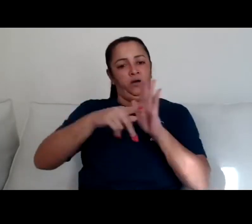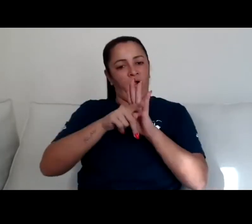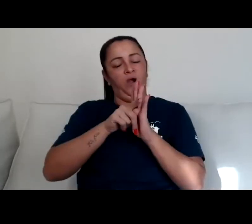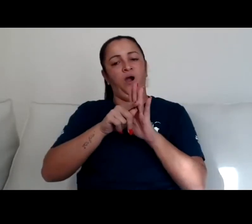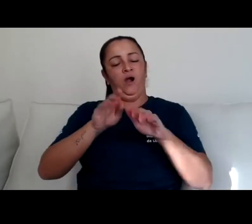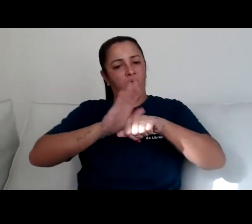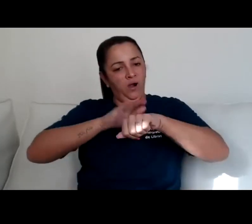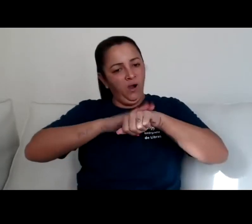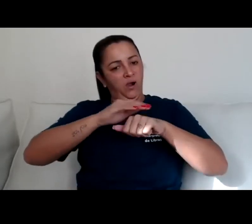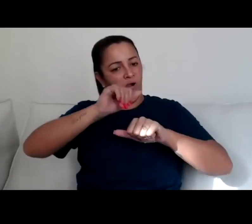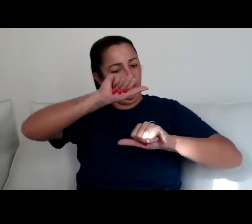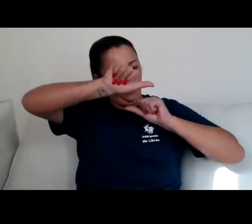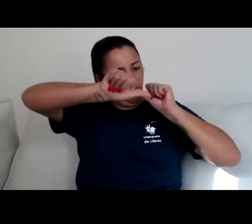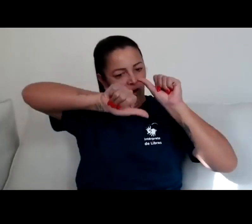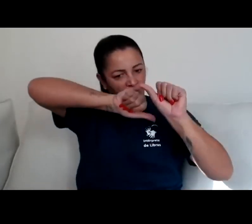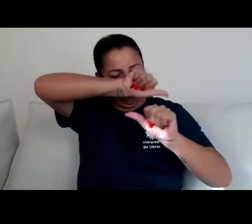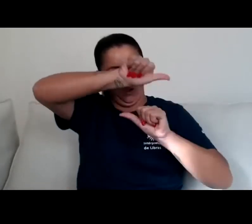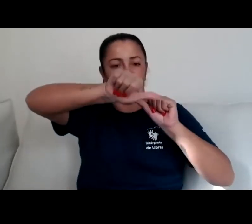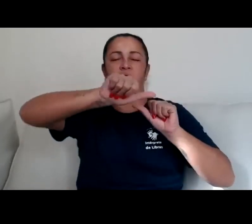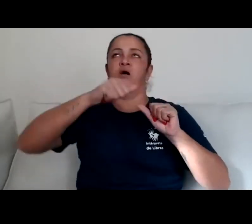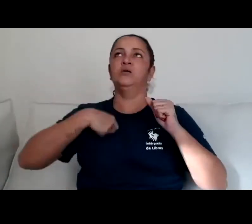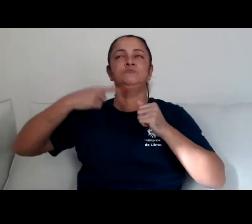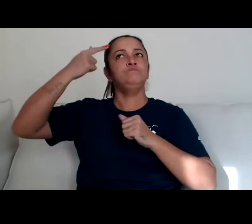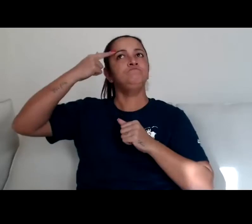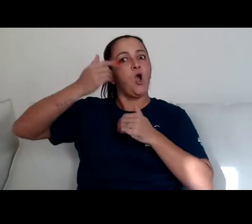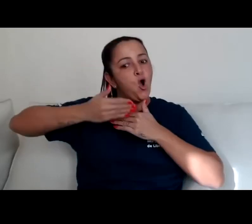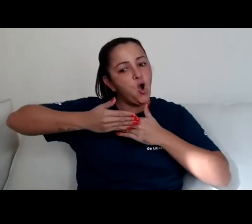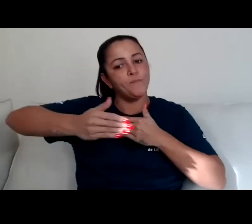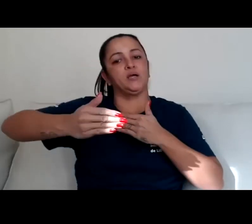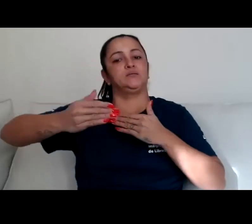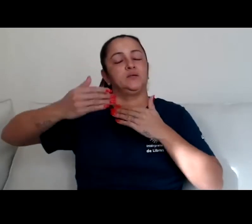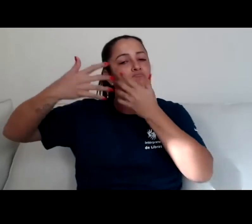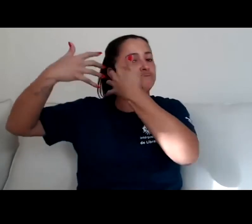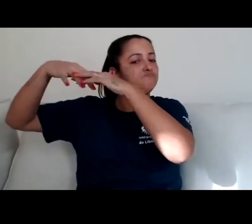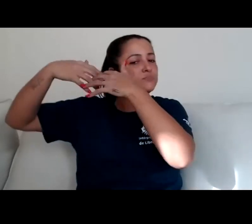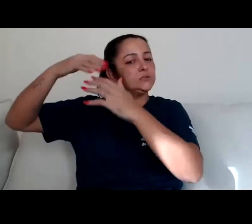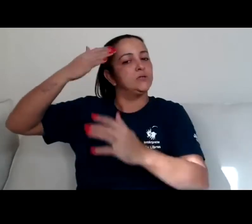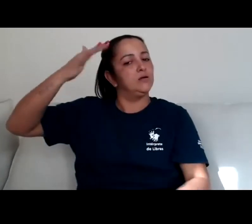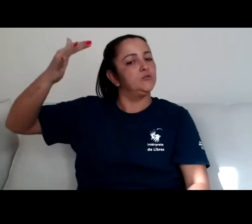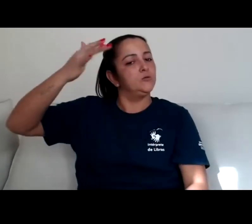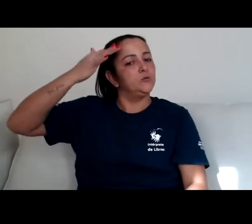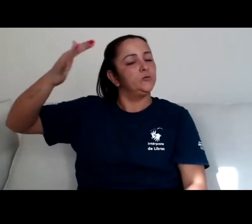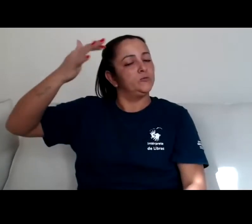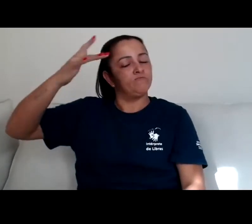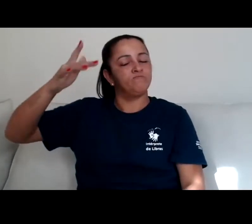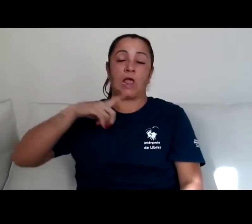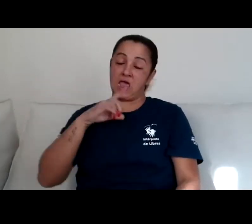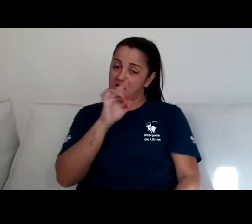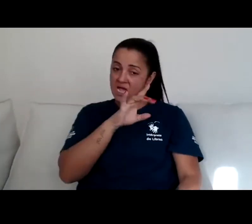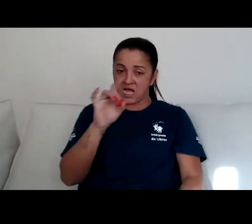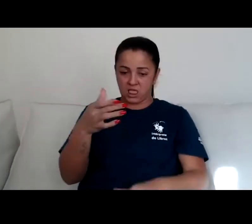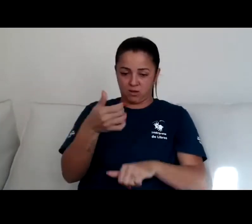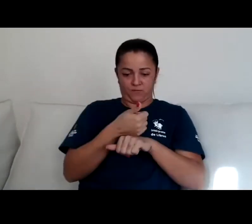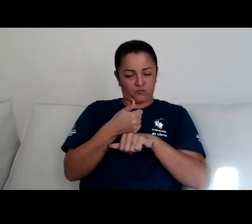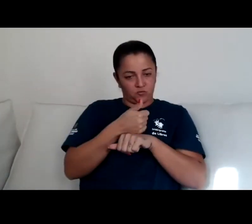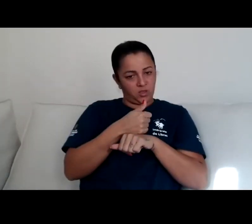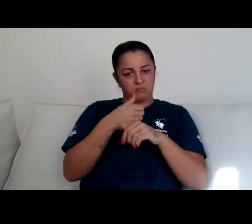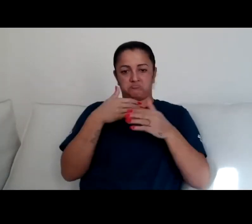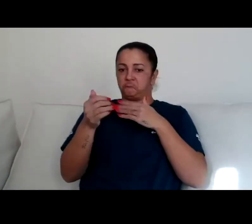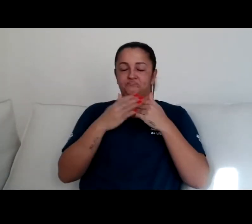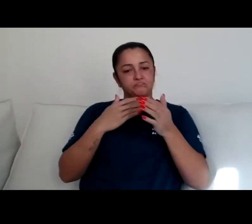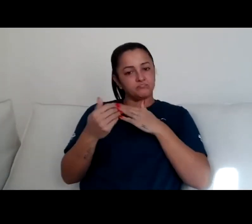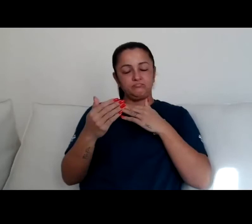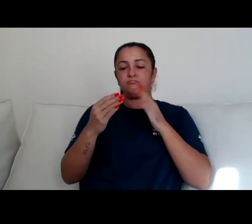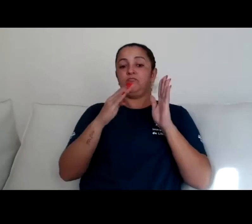vocês a partir dessa reflexão, né? E aí cada profissional, seja bibliotecário, seja formador de